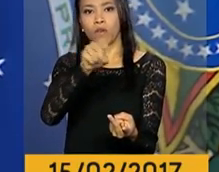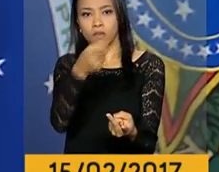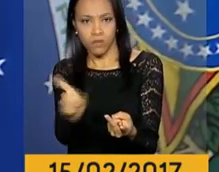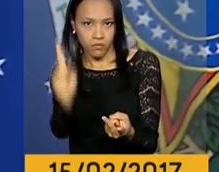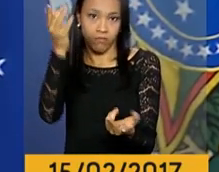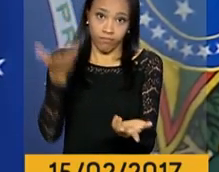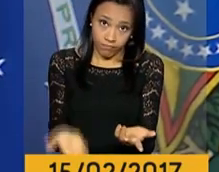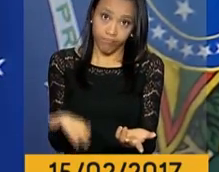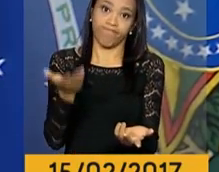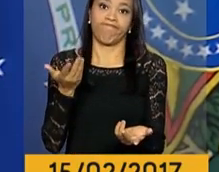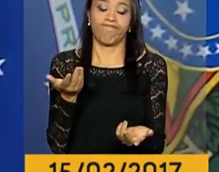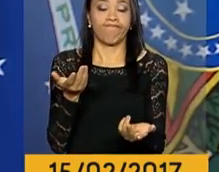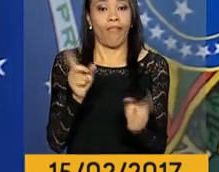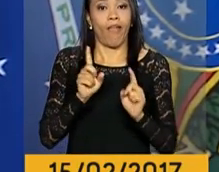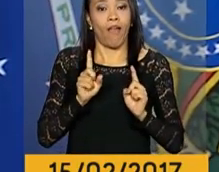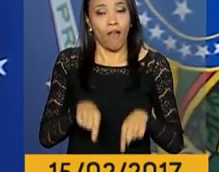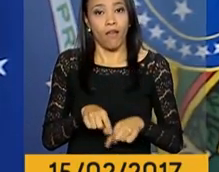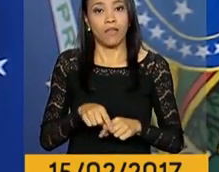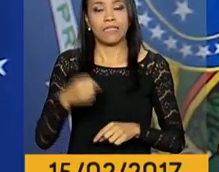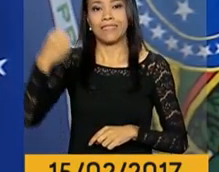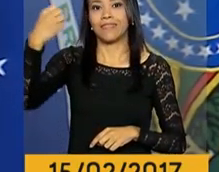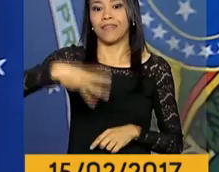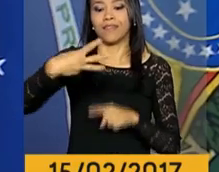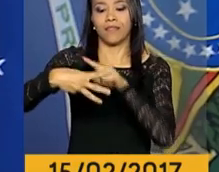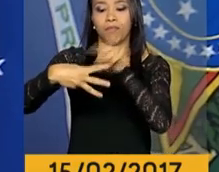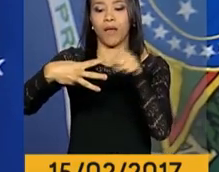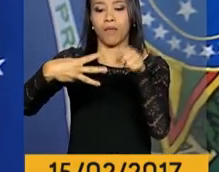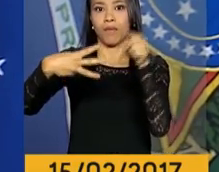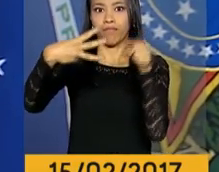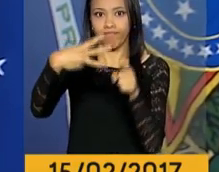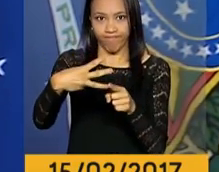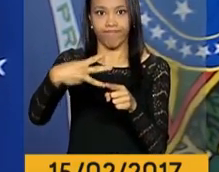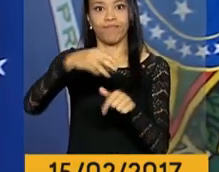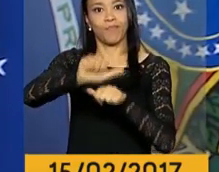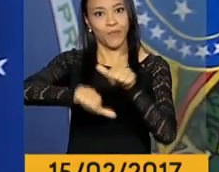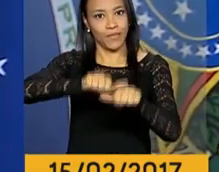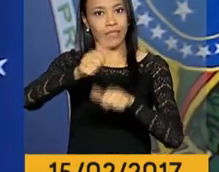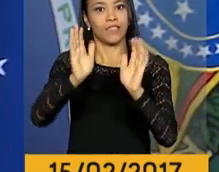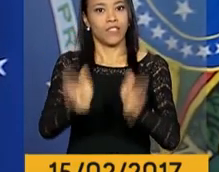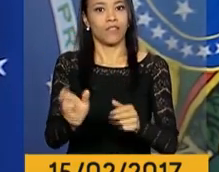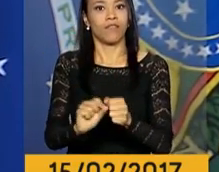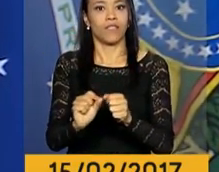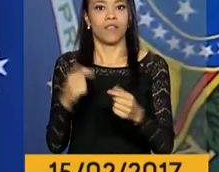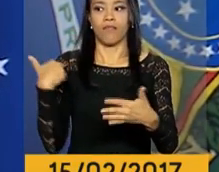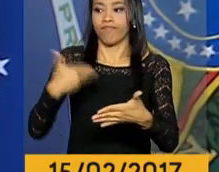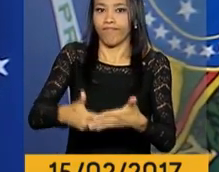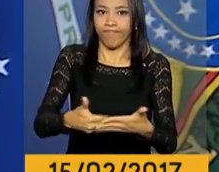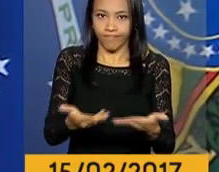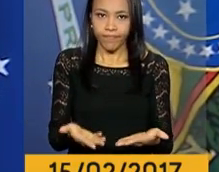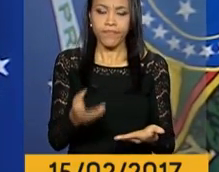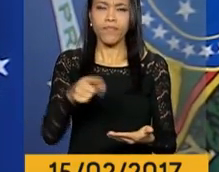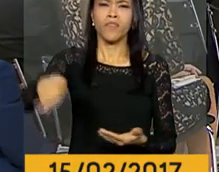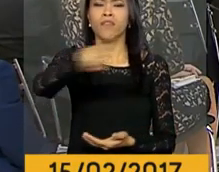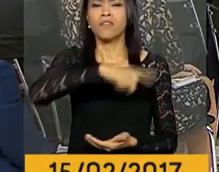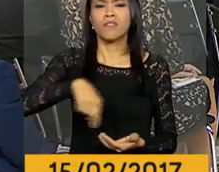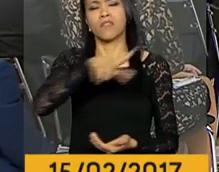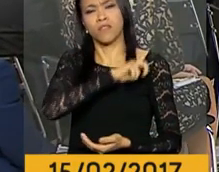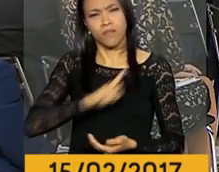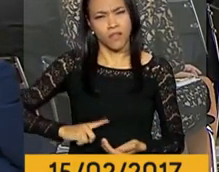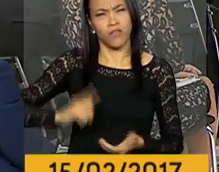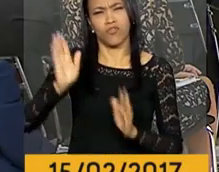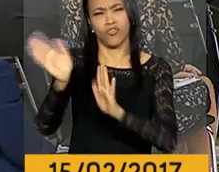também a bom termo. Portanto, será a terceira reforma que nós estaremos fazendo, como de resto, e os senhores governadores, eh,